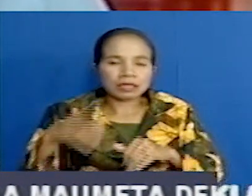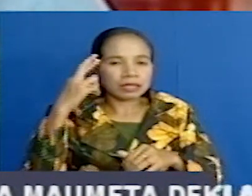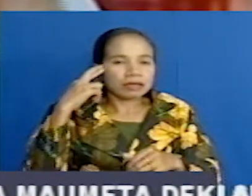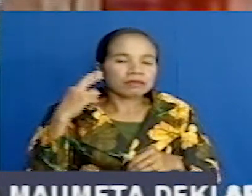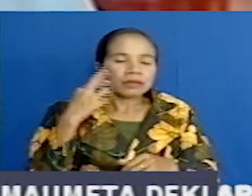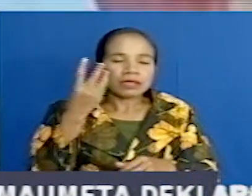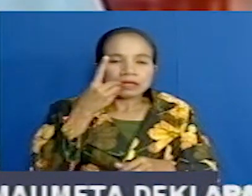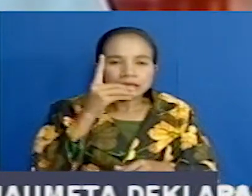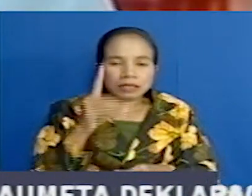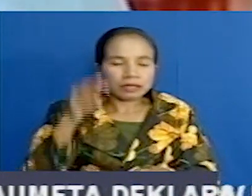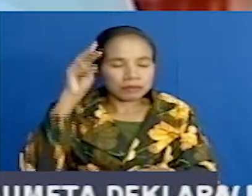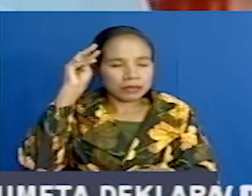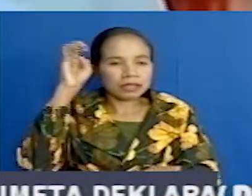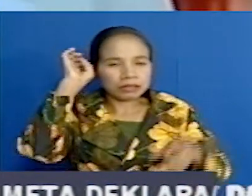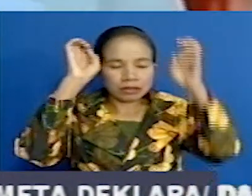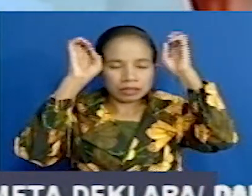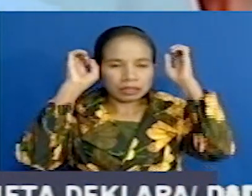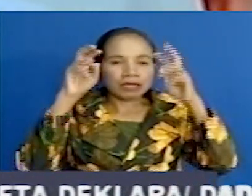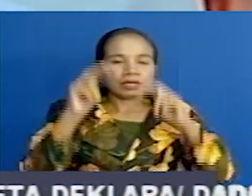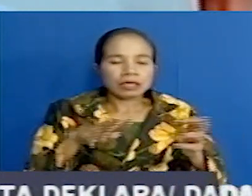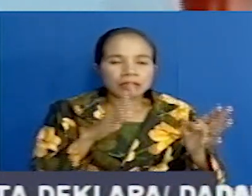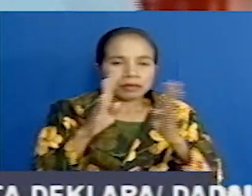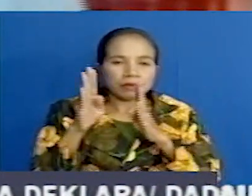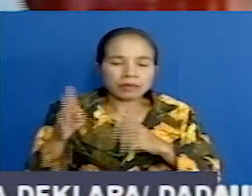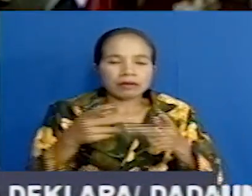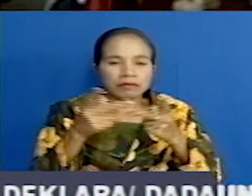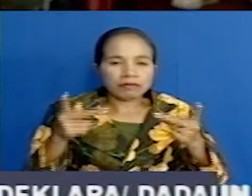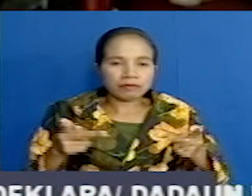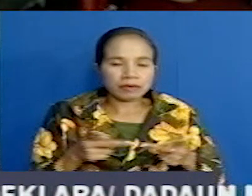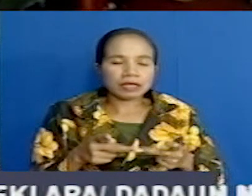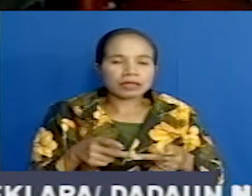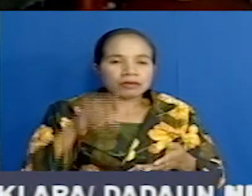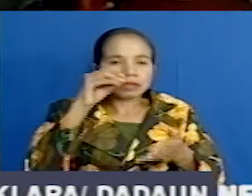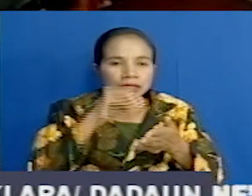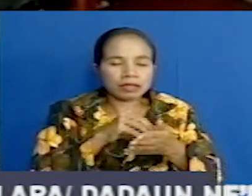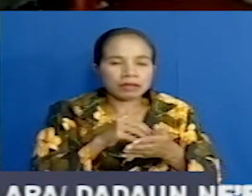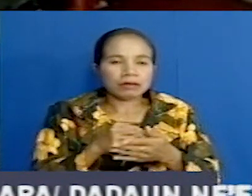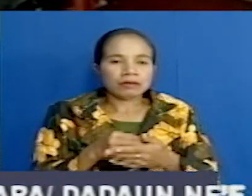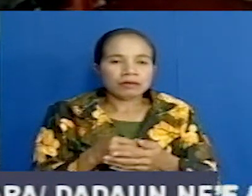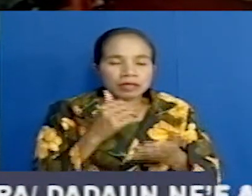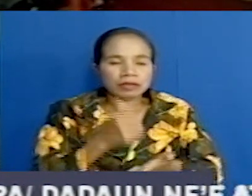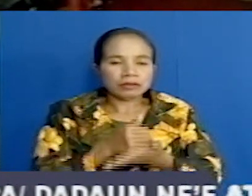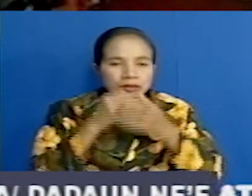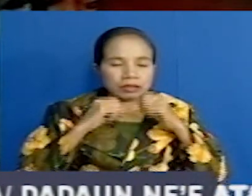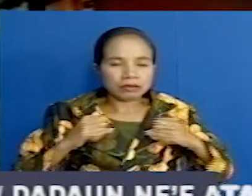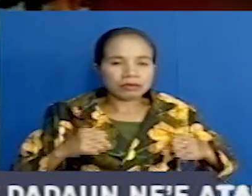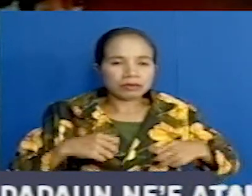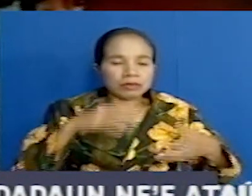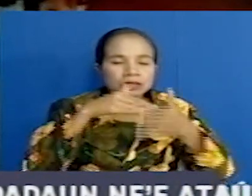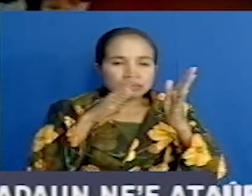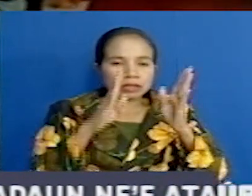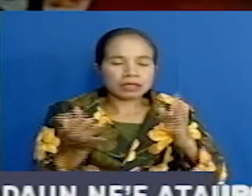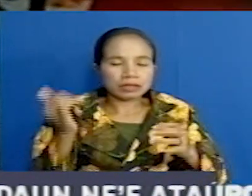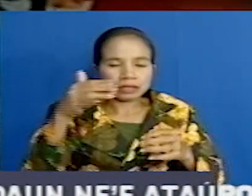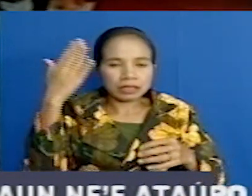Horta declara: Ministério da Educação tem que preparar a condição onde estabelece tratamento de saúde para estudantes Sira e escola